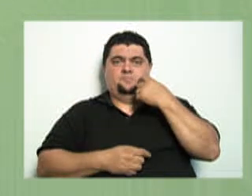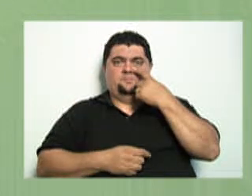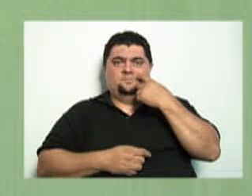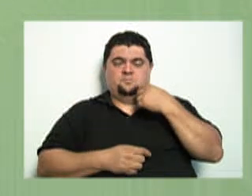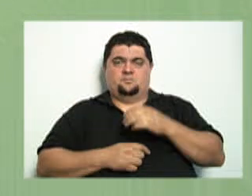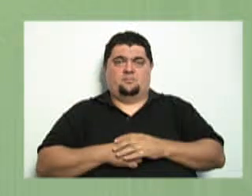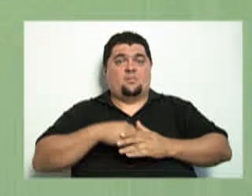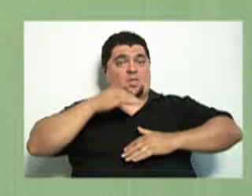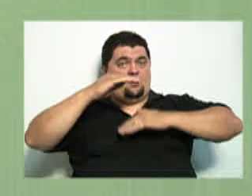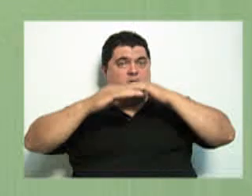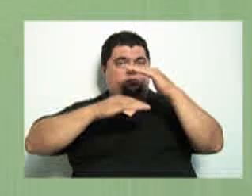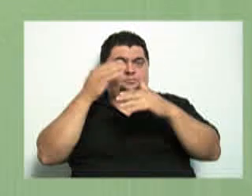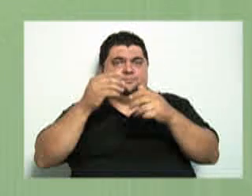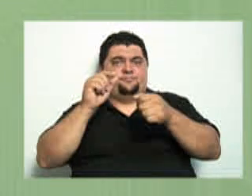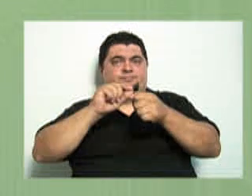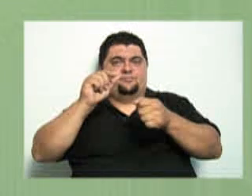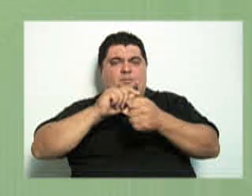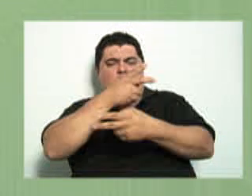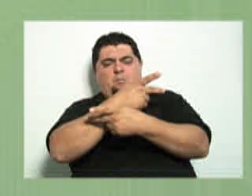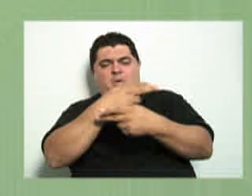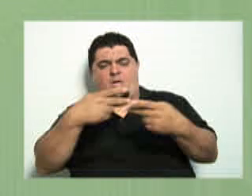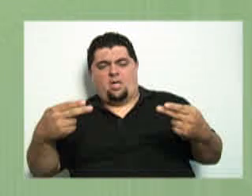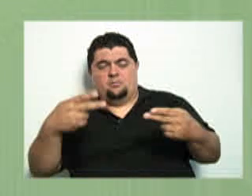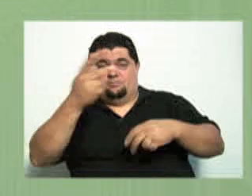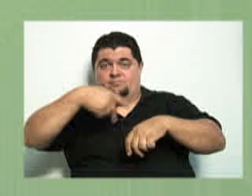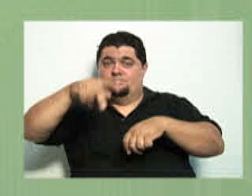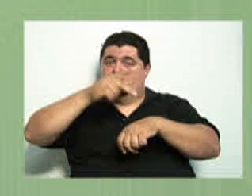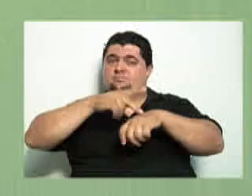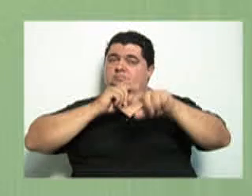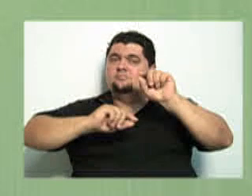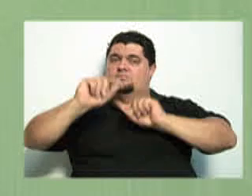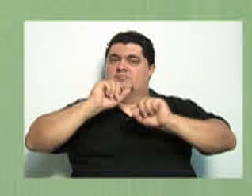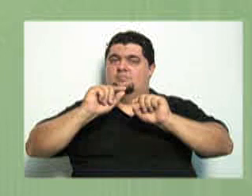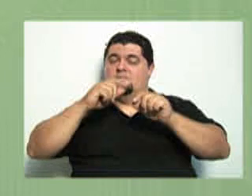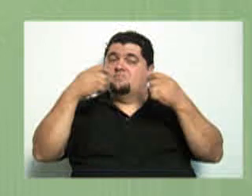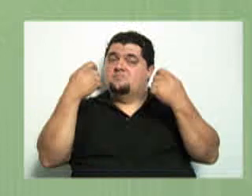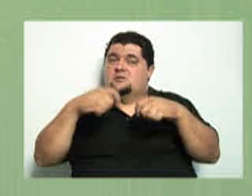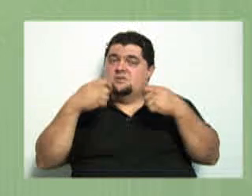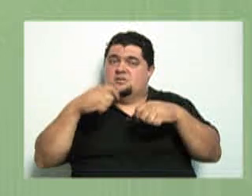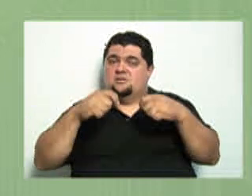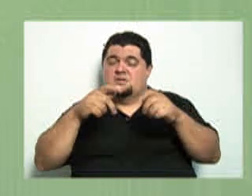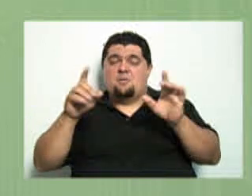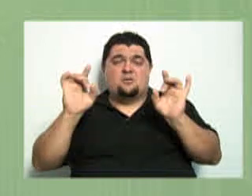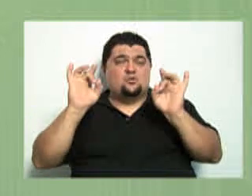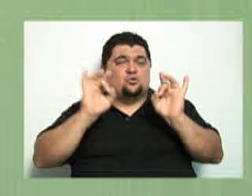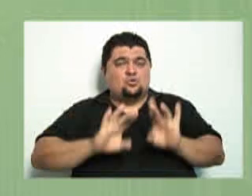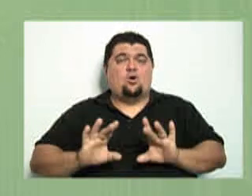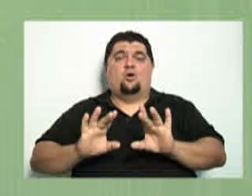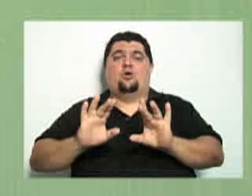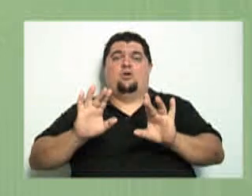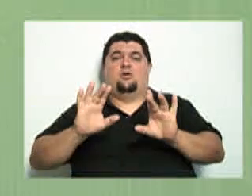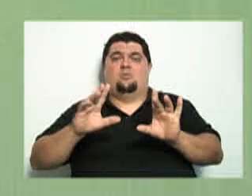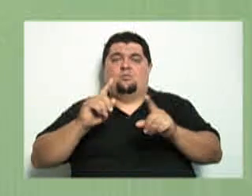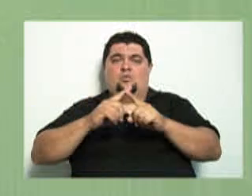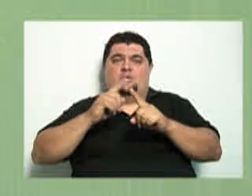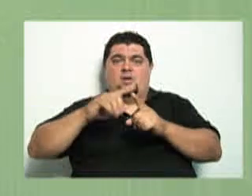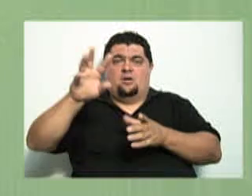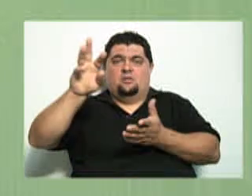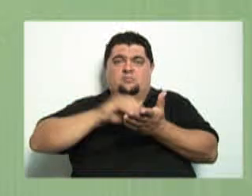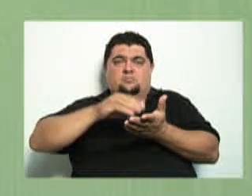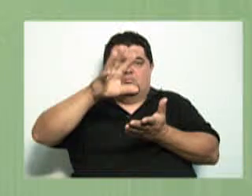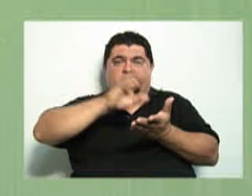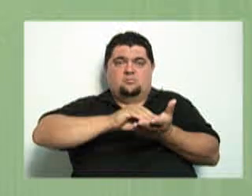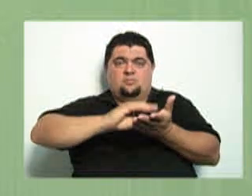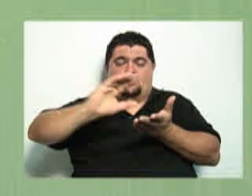O crescimento da produtividade de um país depende diretamente da acumulação de capital e